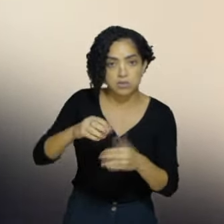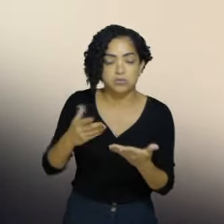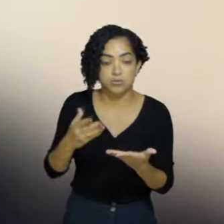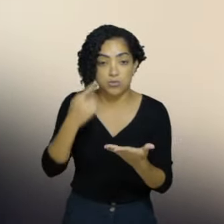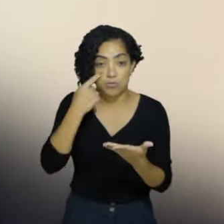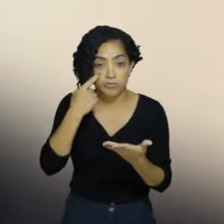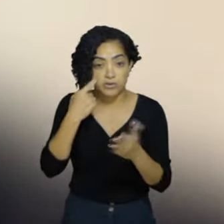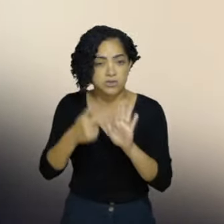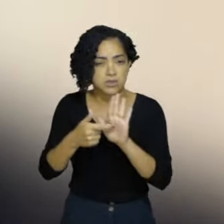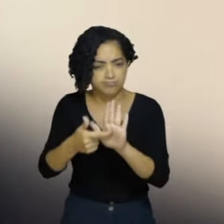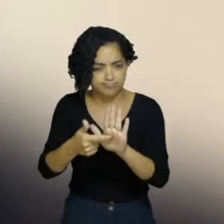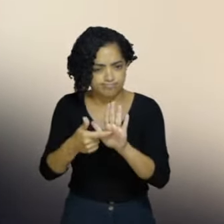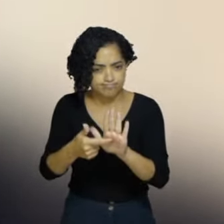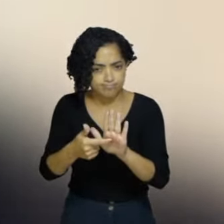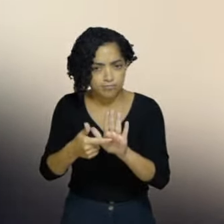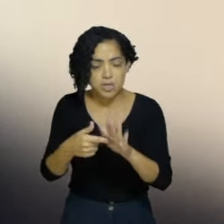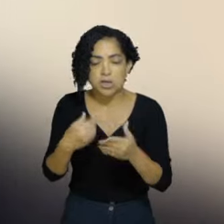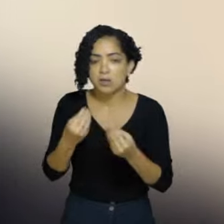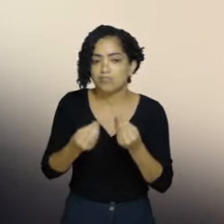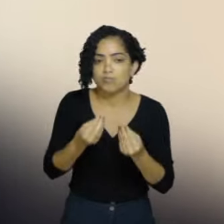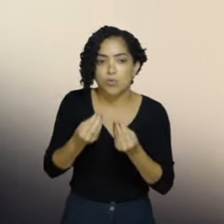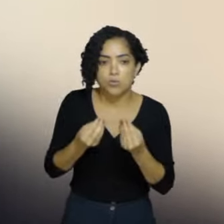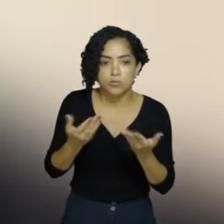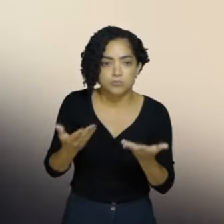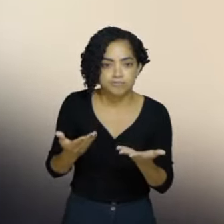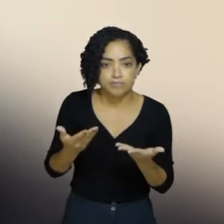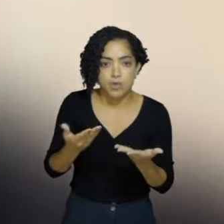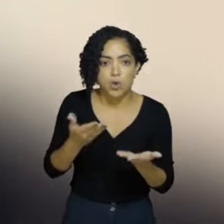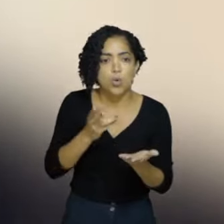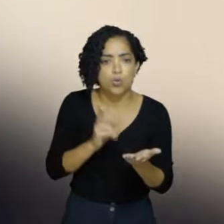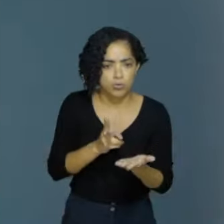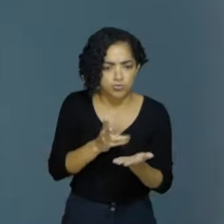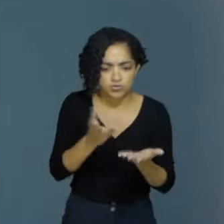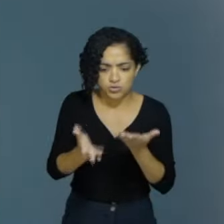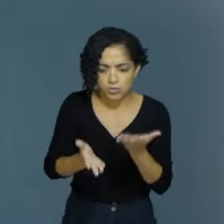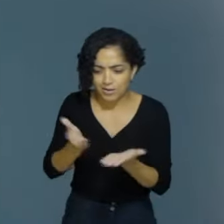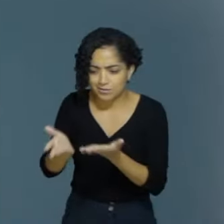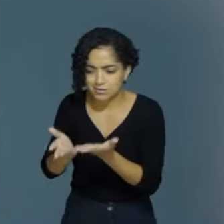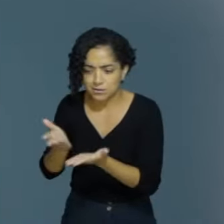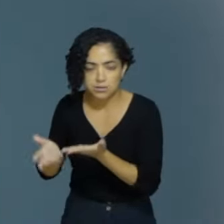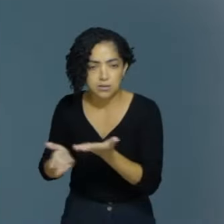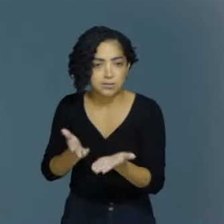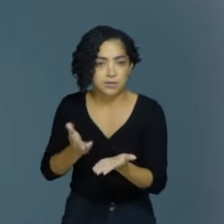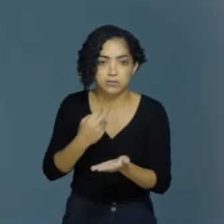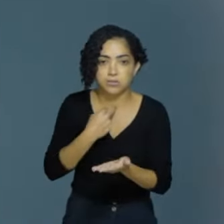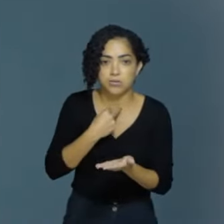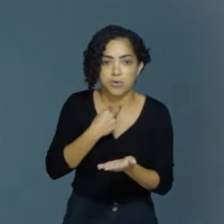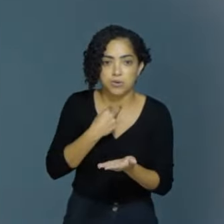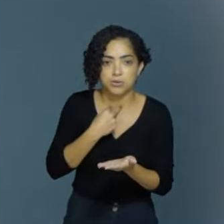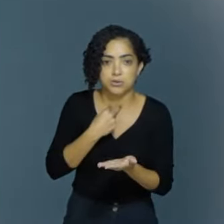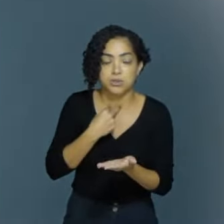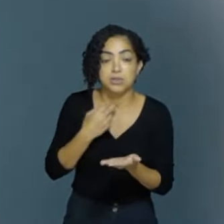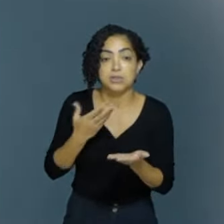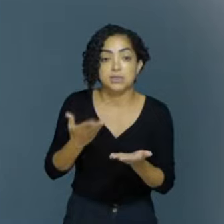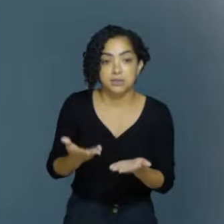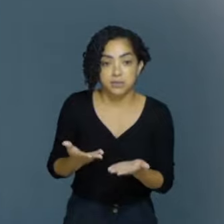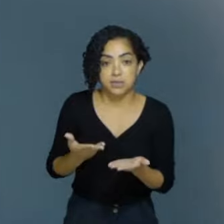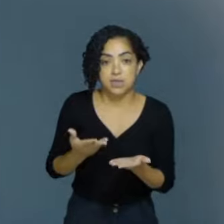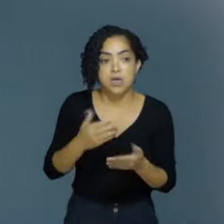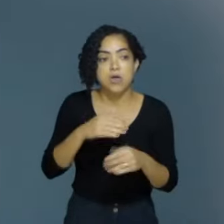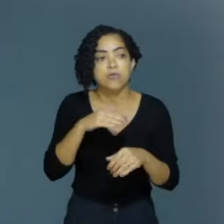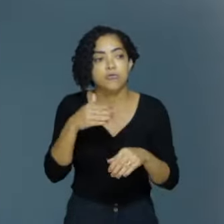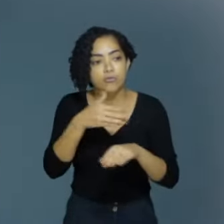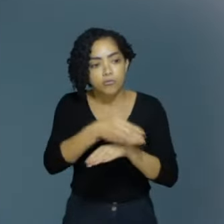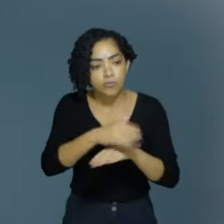imagens, permanecerem dessa forma atendendo alunos dentro de sala de aula. Conversamos com a direção da escola. Nem a direção, nem a